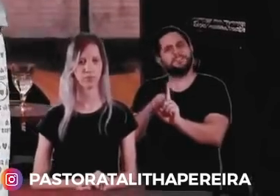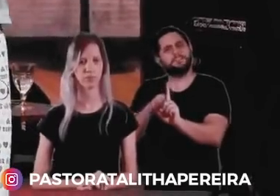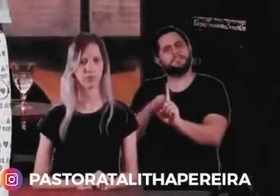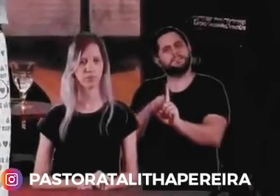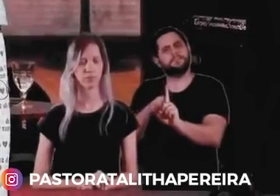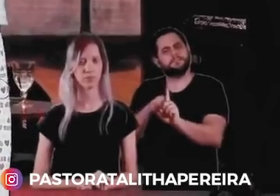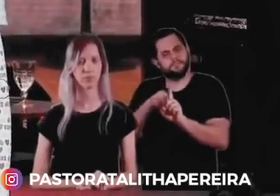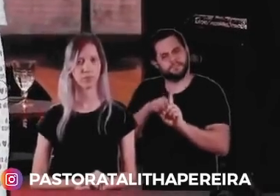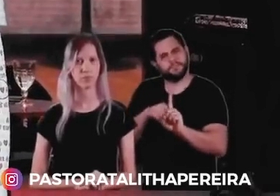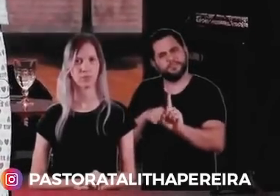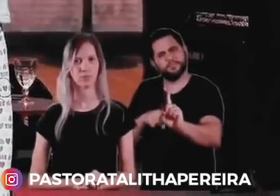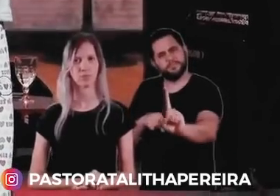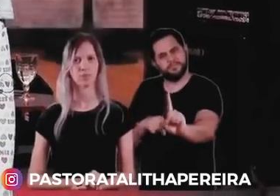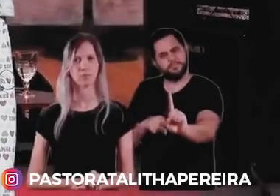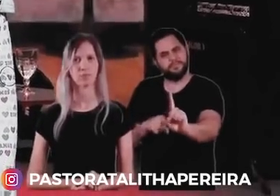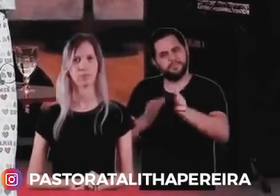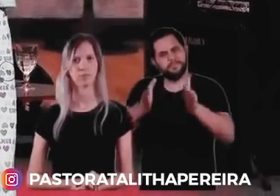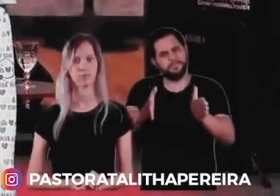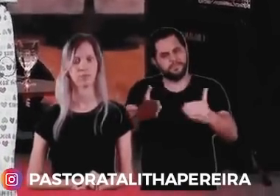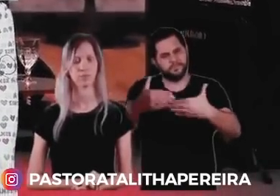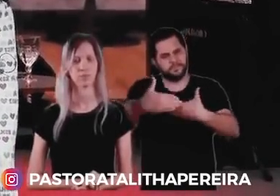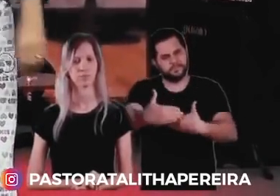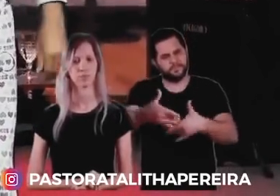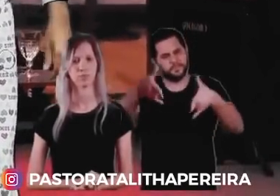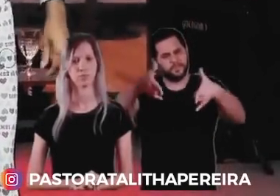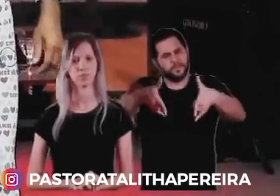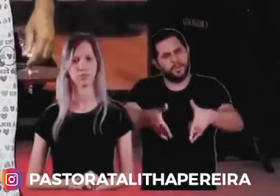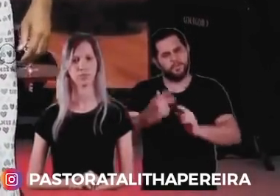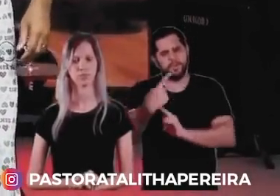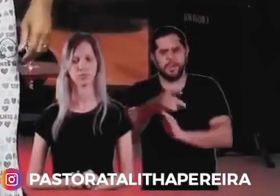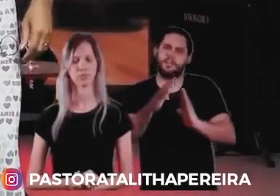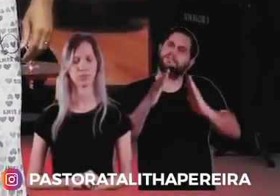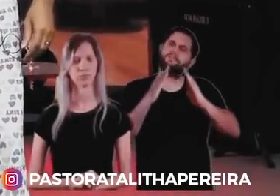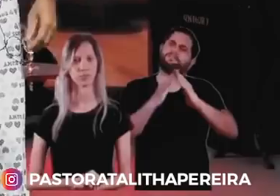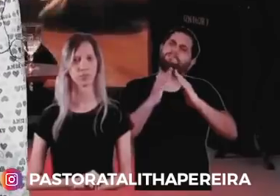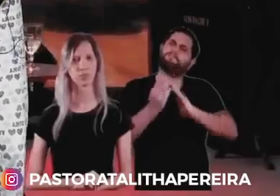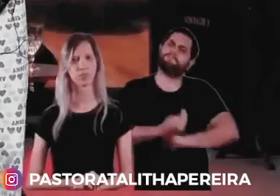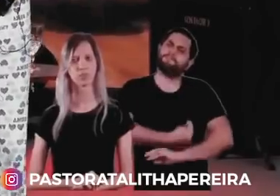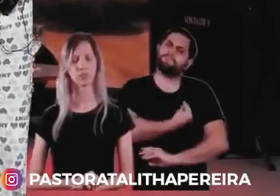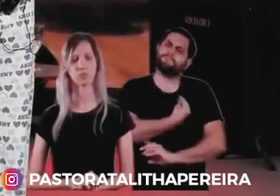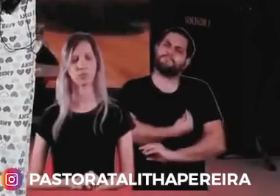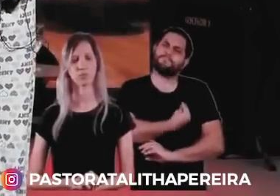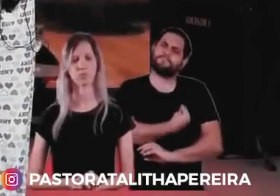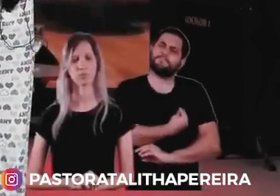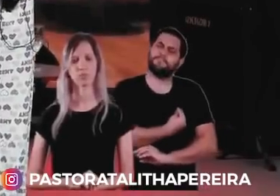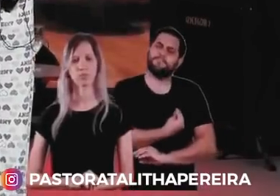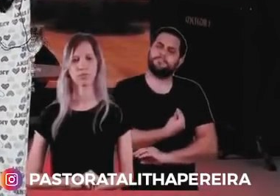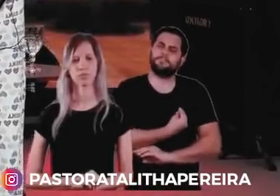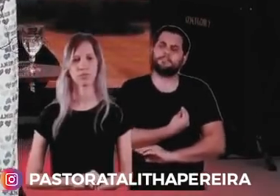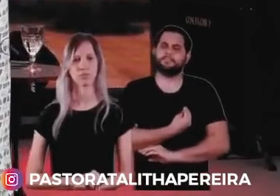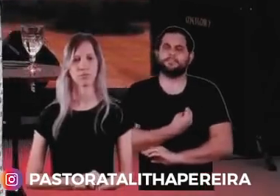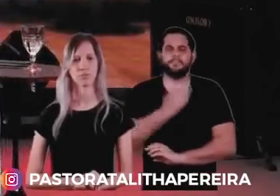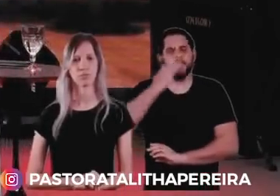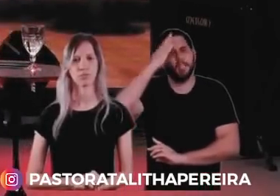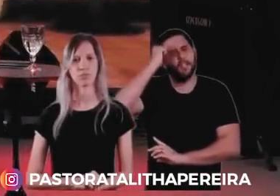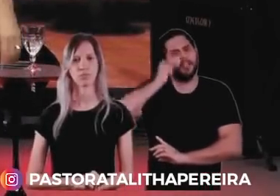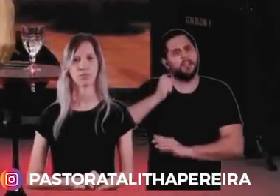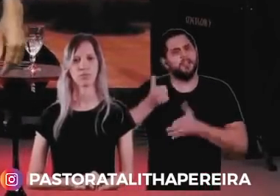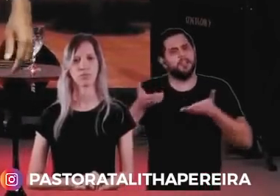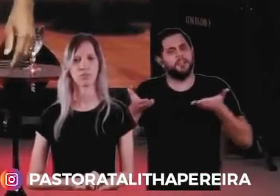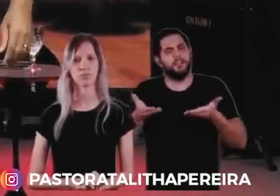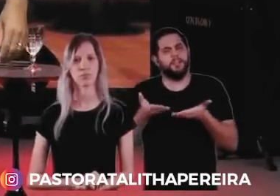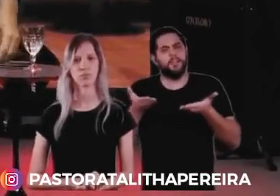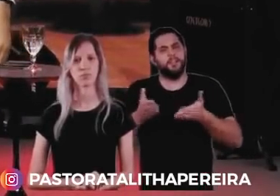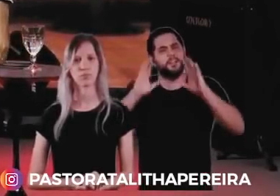para o seu quarto, para o seu lar. Nós sabemos que nesse período, né,